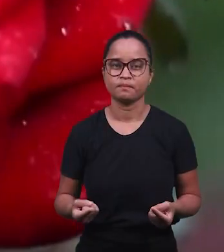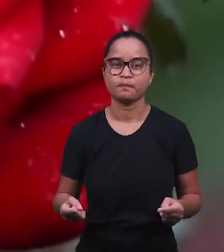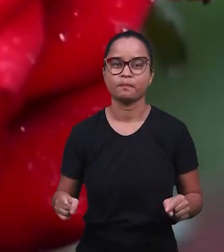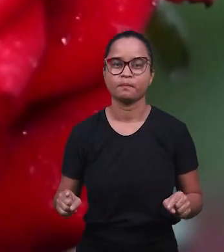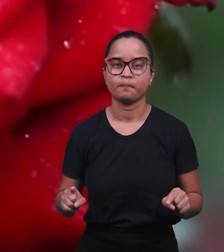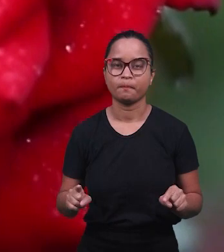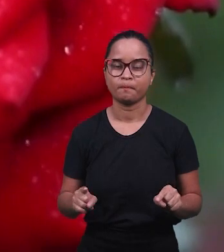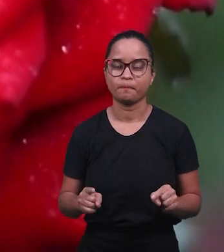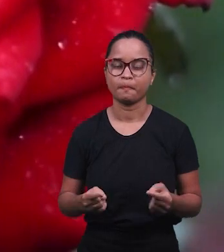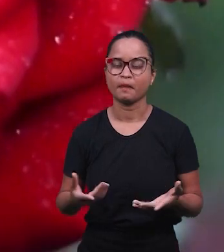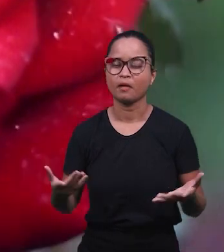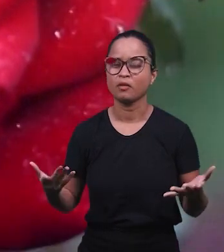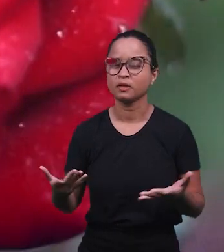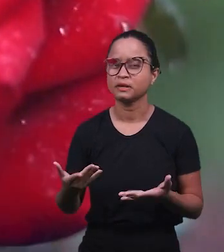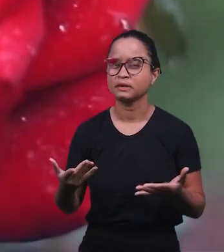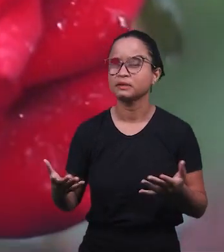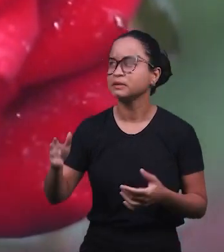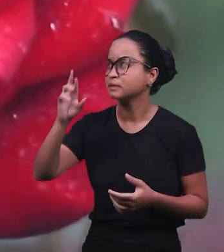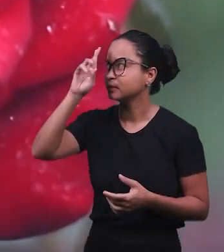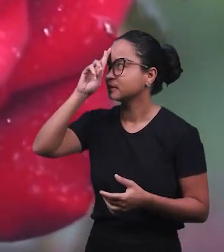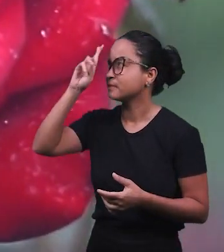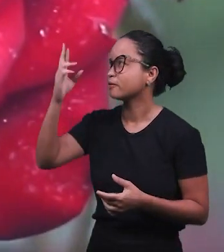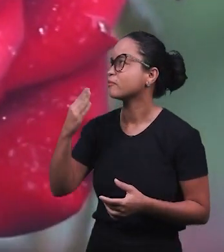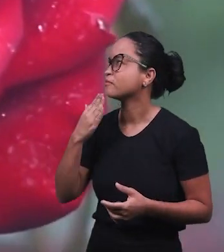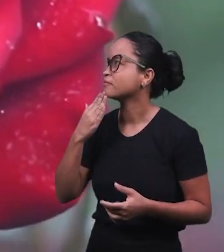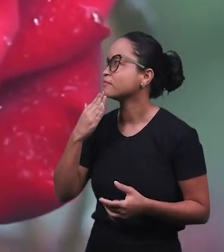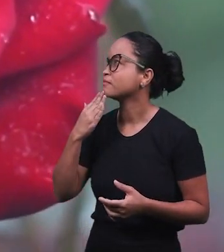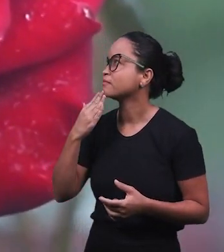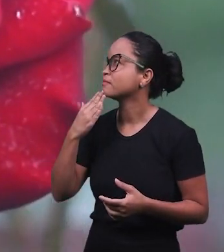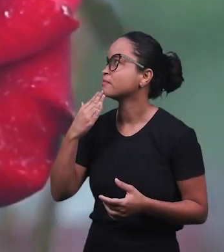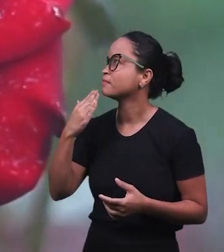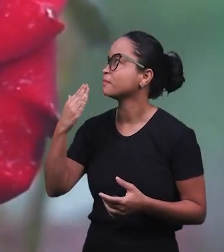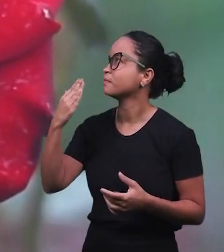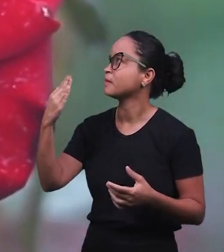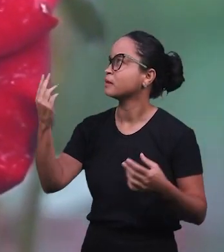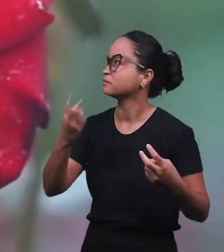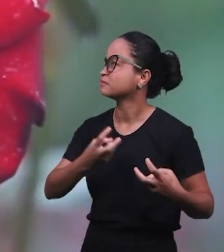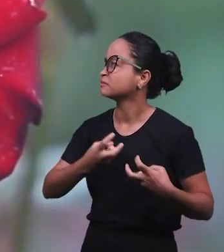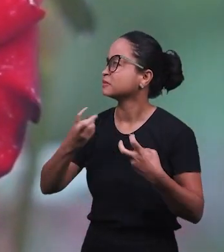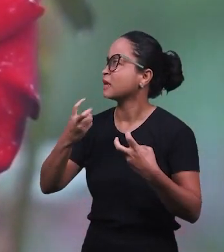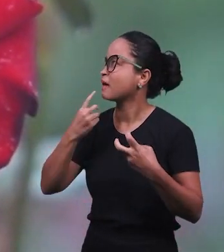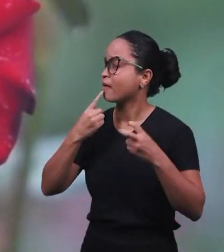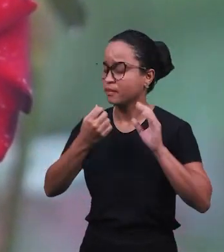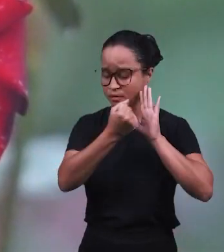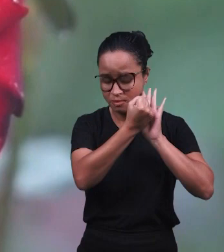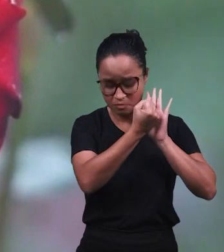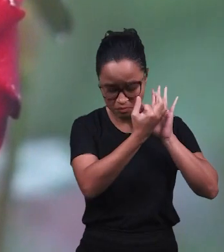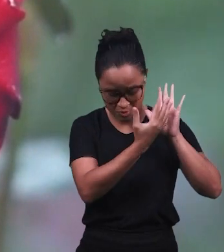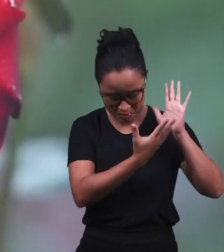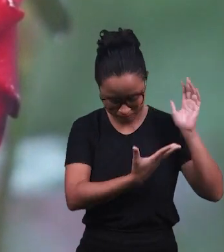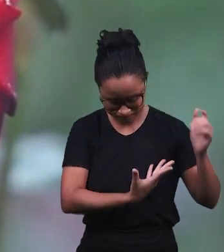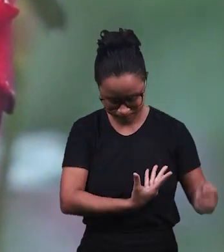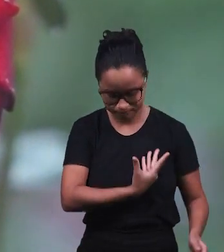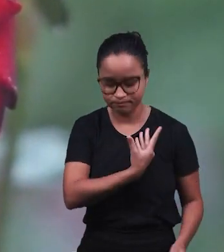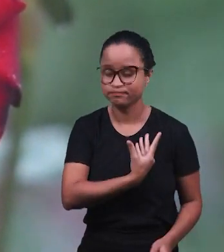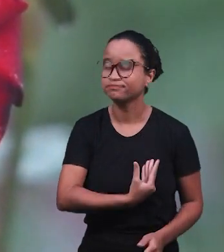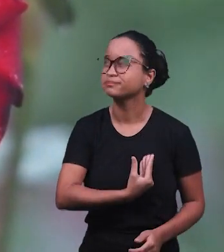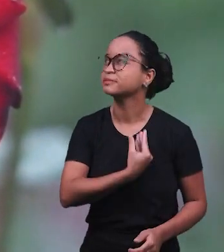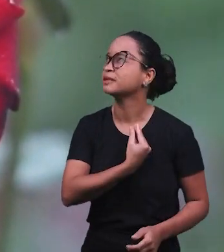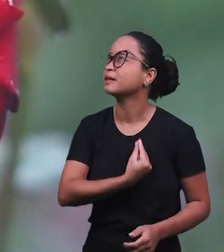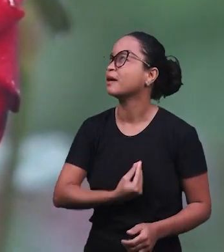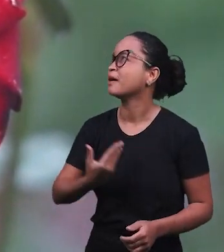Põe teu sangue sobre mim, põe teu sangue